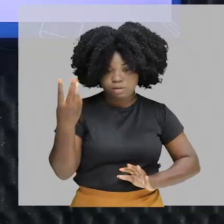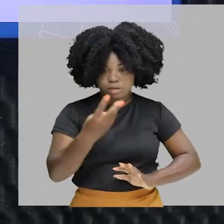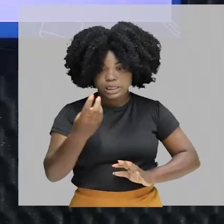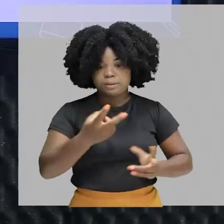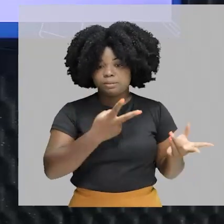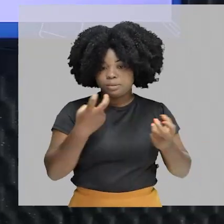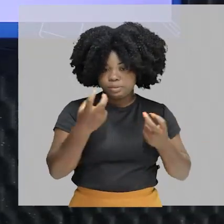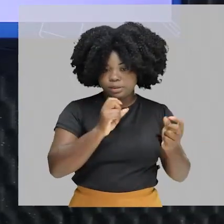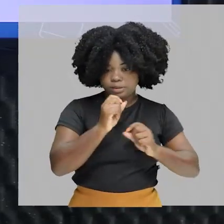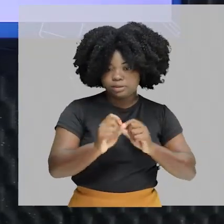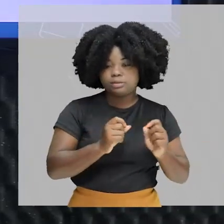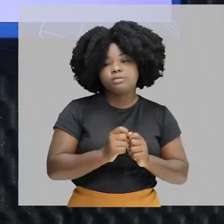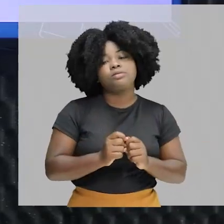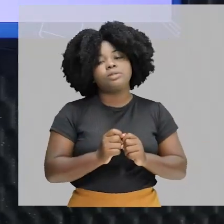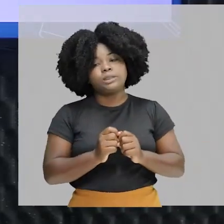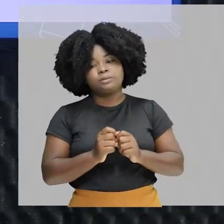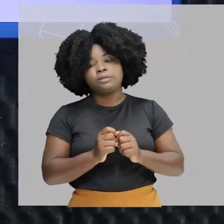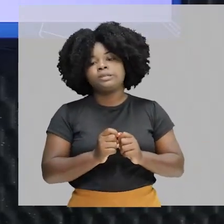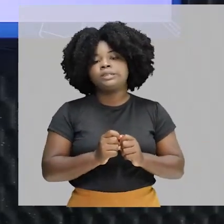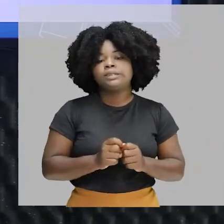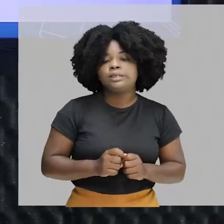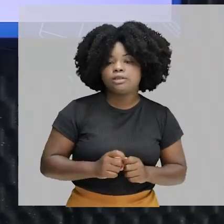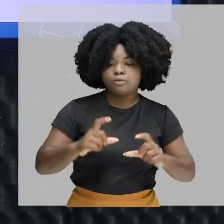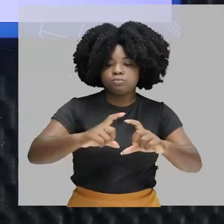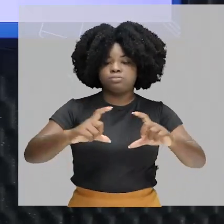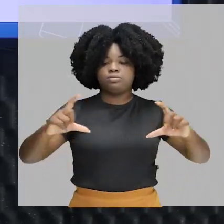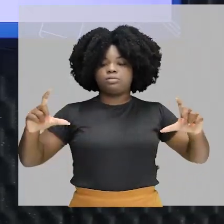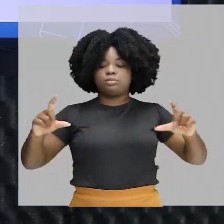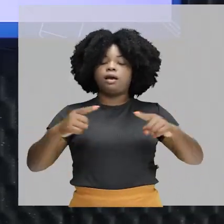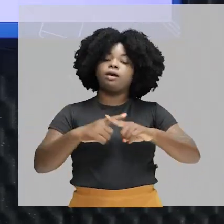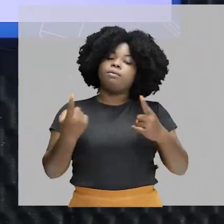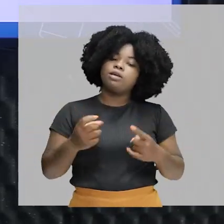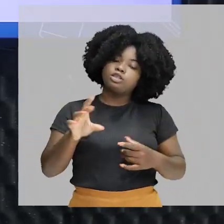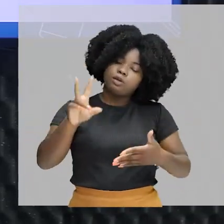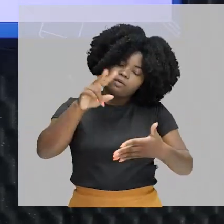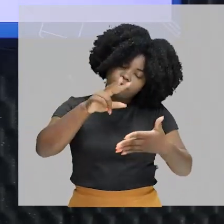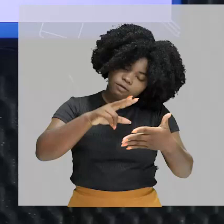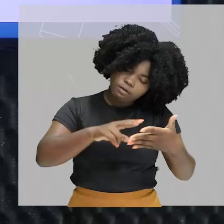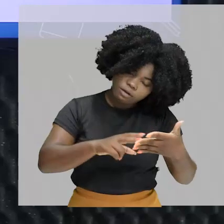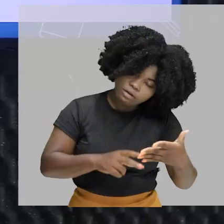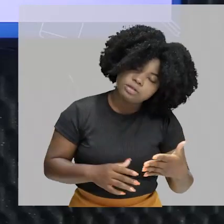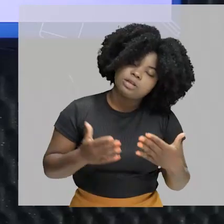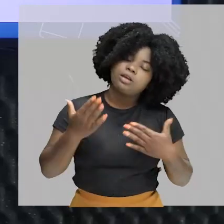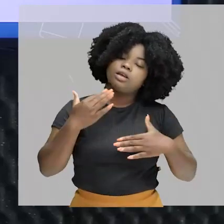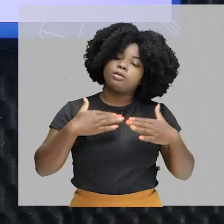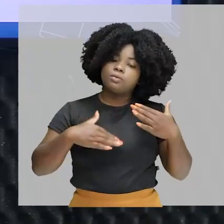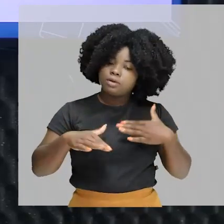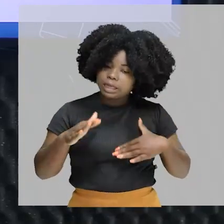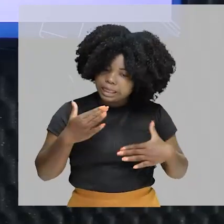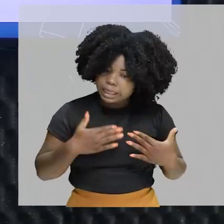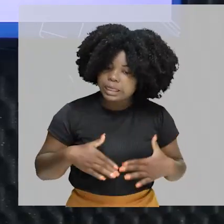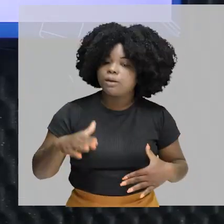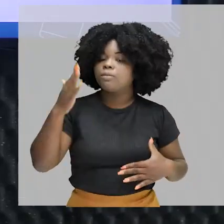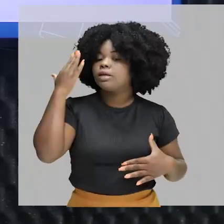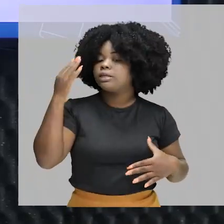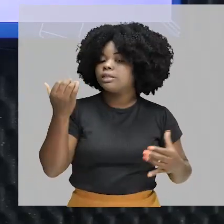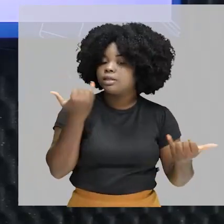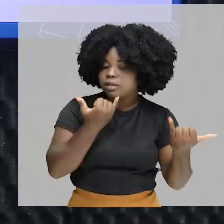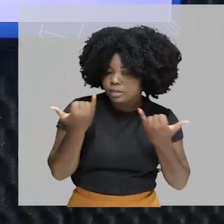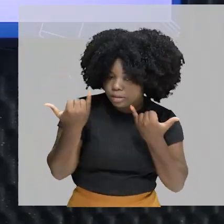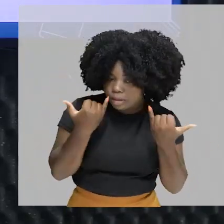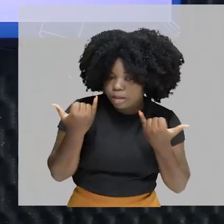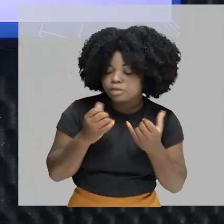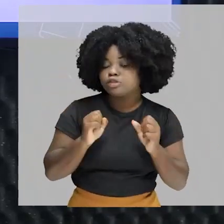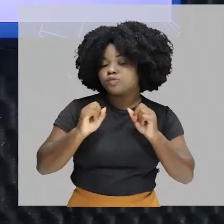nessa questão o enunciado é um pouquinho maior, tá? Mas é só fazer a leitura com cuidado, com detalhe, entendendo as informações que